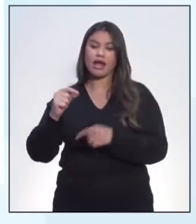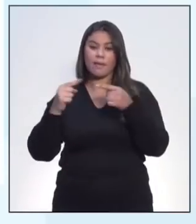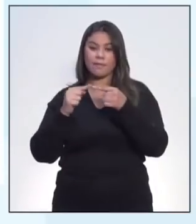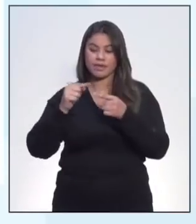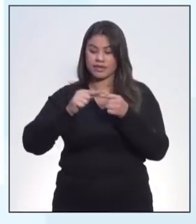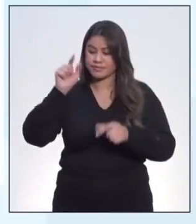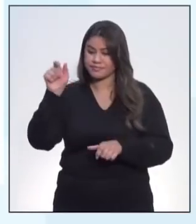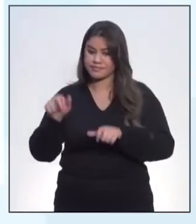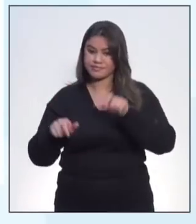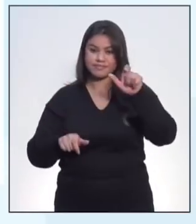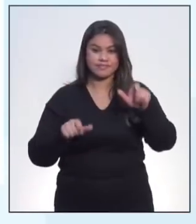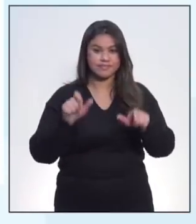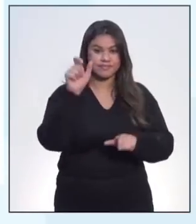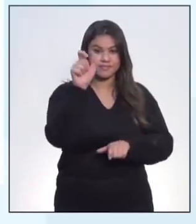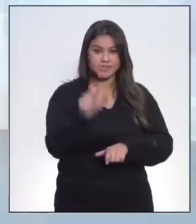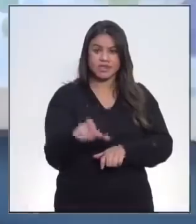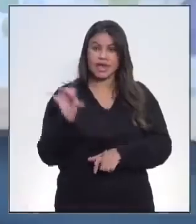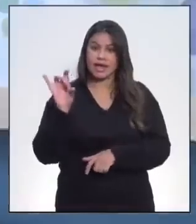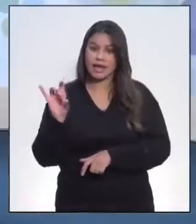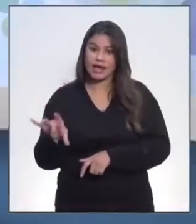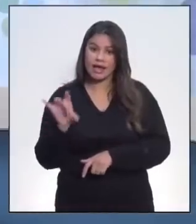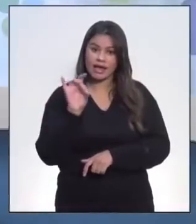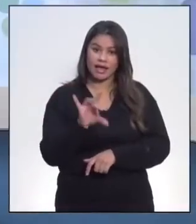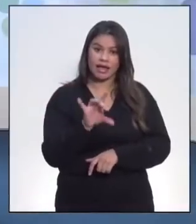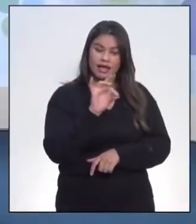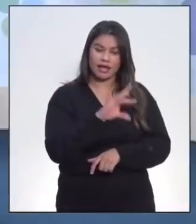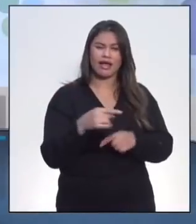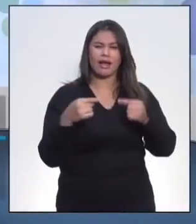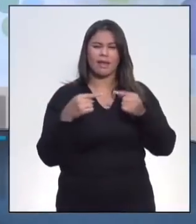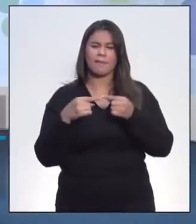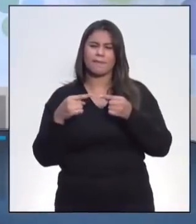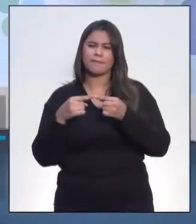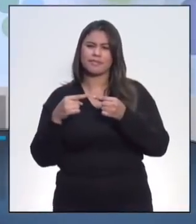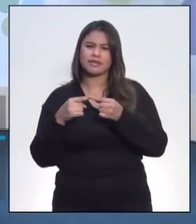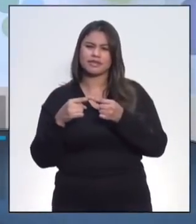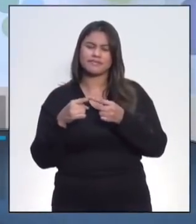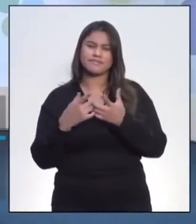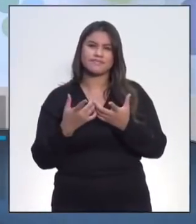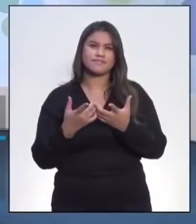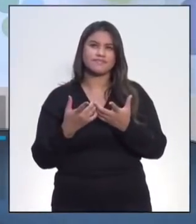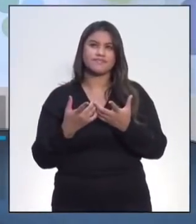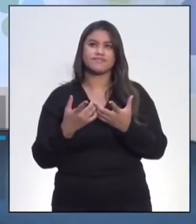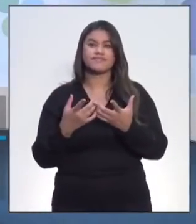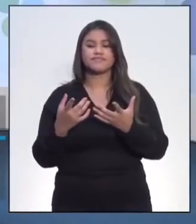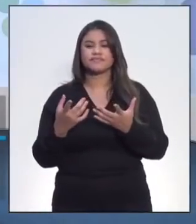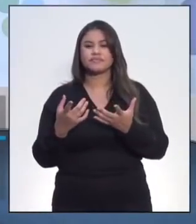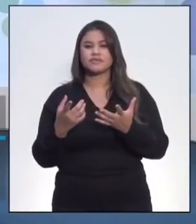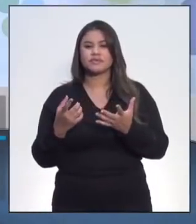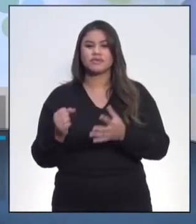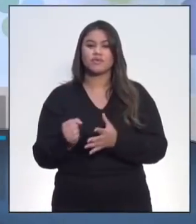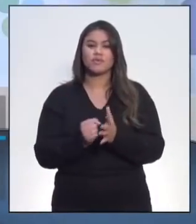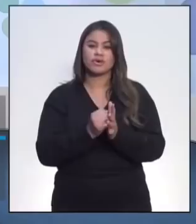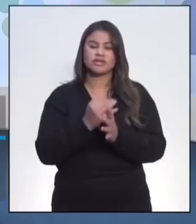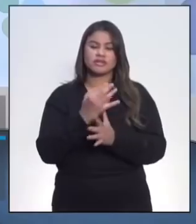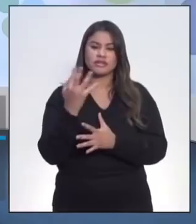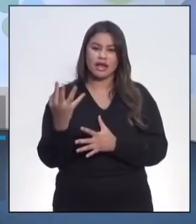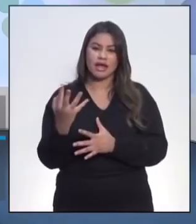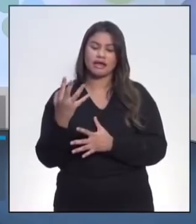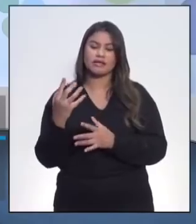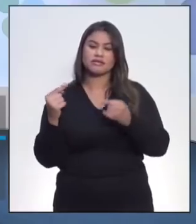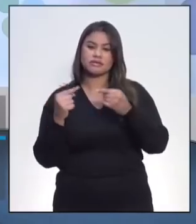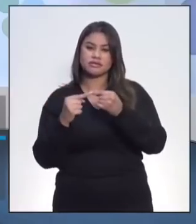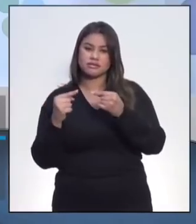capita é a quantidade de pessoas por quilômetro quadrado, né? Então, ou seja, a quantidade de cabeças, que é o que a gente chama, de cabeças